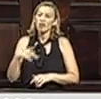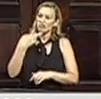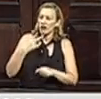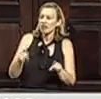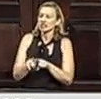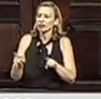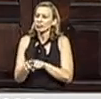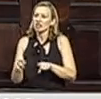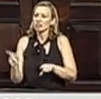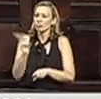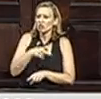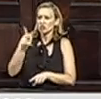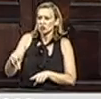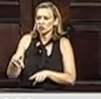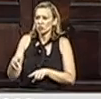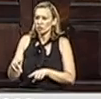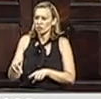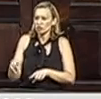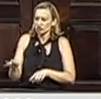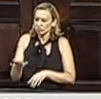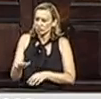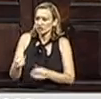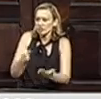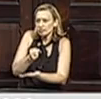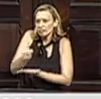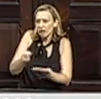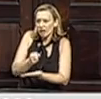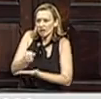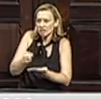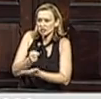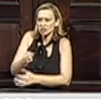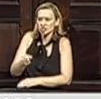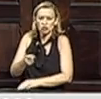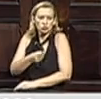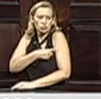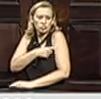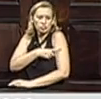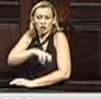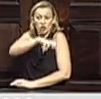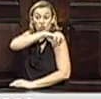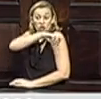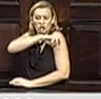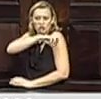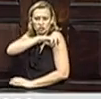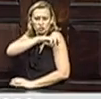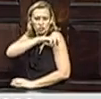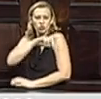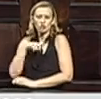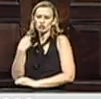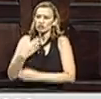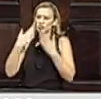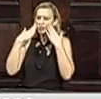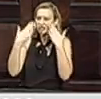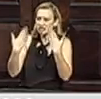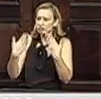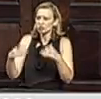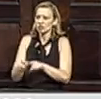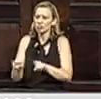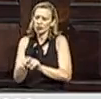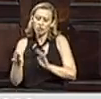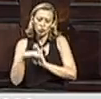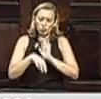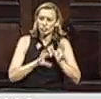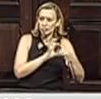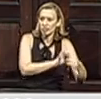educação infantil e ensino fundamental do 1º ao 5º ano. Nós apresentamos uma emenda